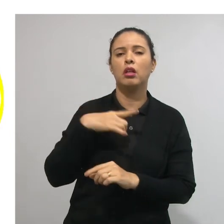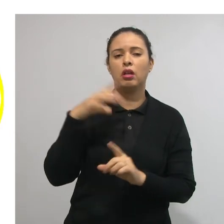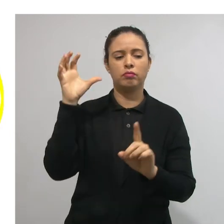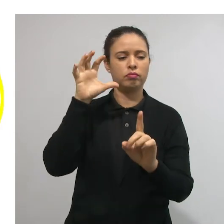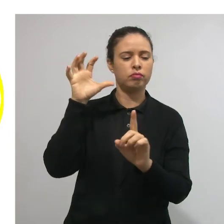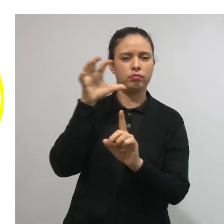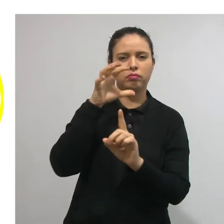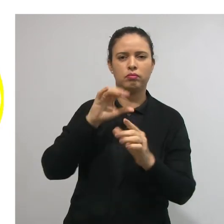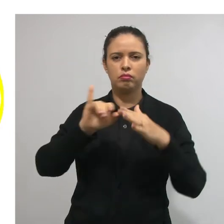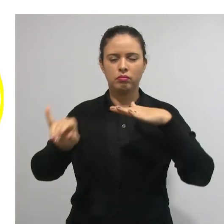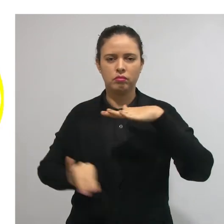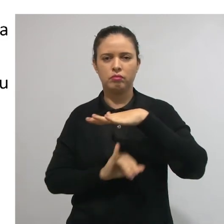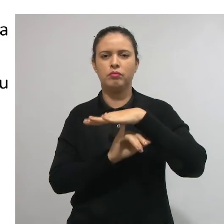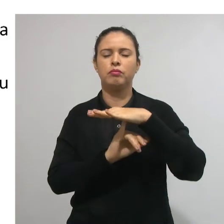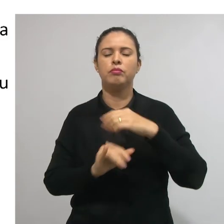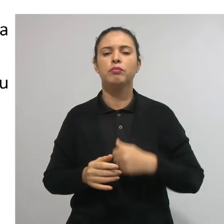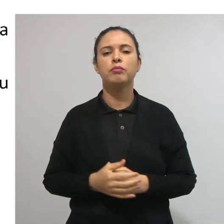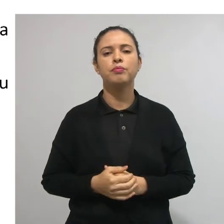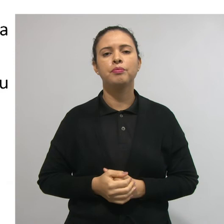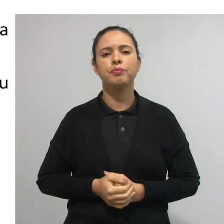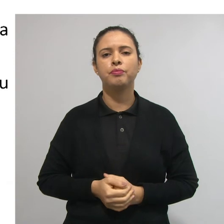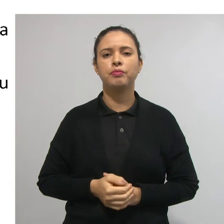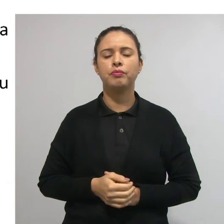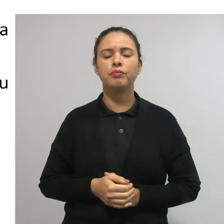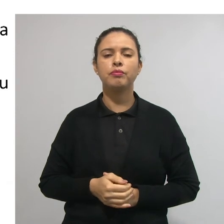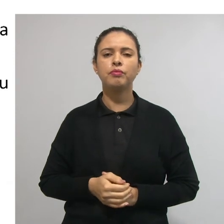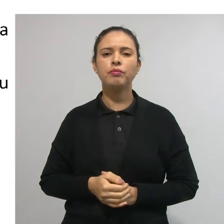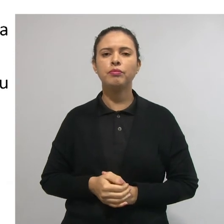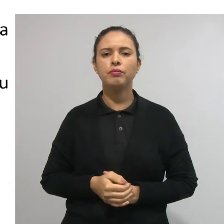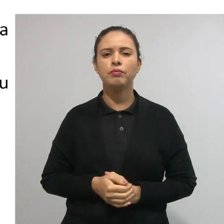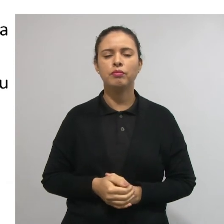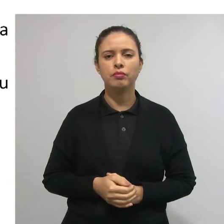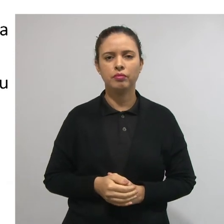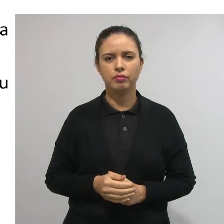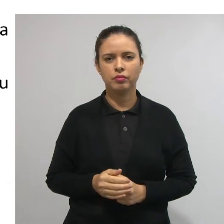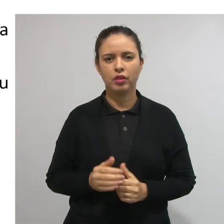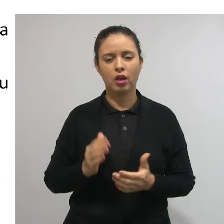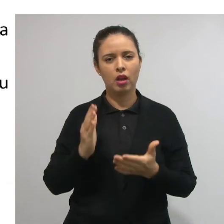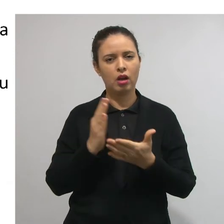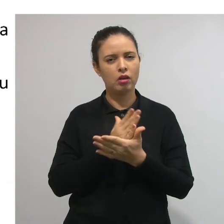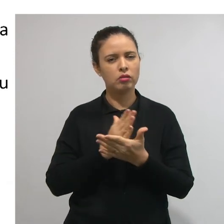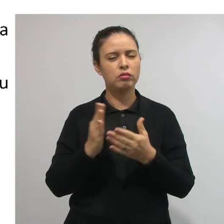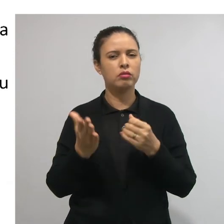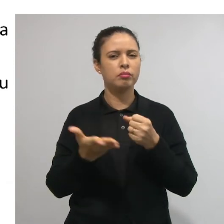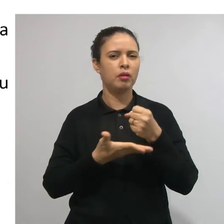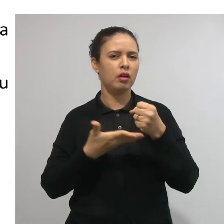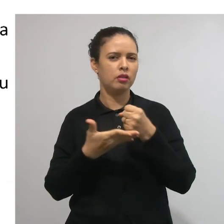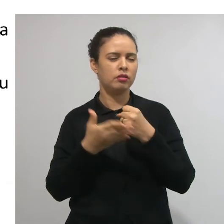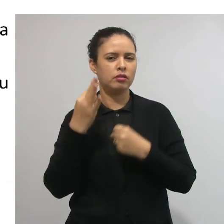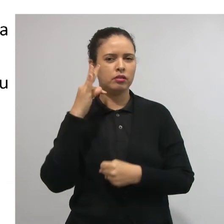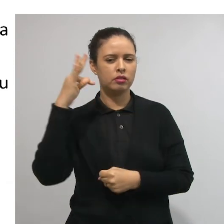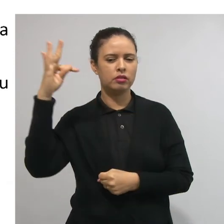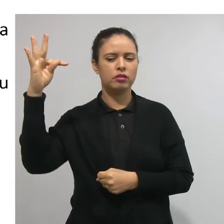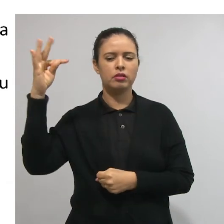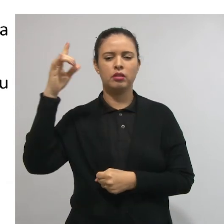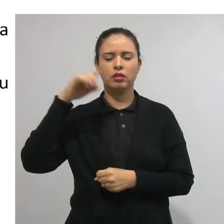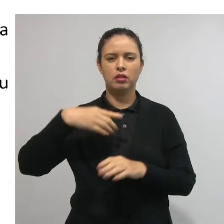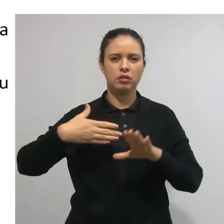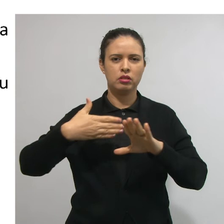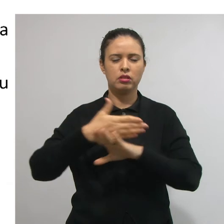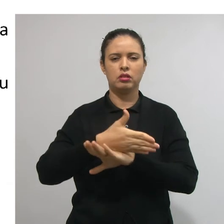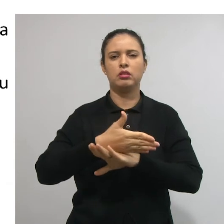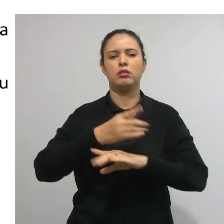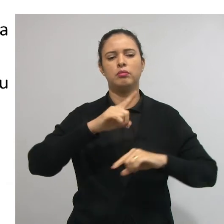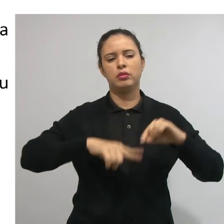por influenciar todo esse sistema, tá? E aí alguns componentes básicos, então, dessa teoria geral. A entrada